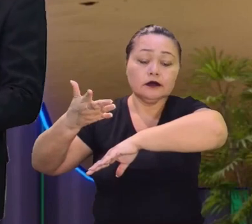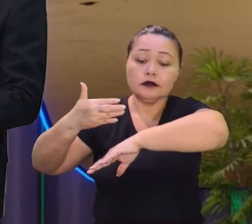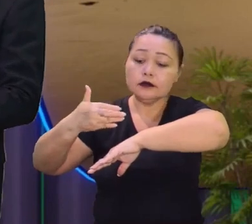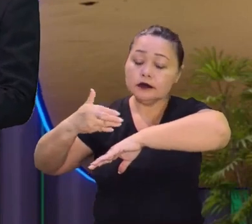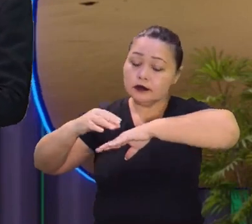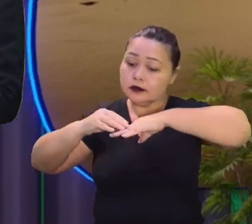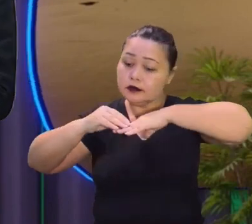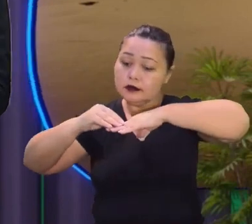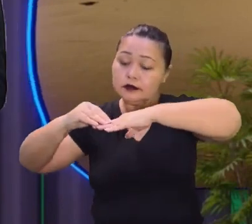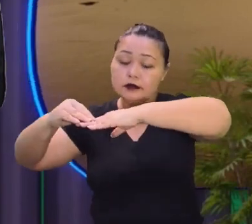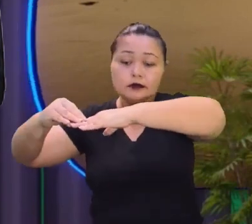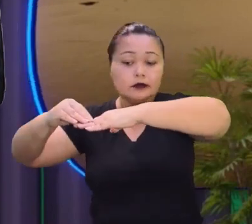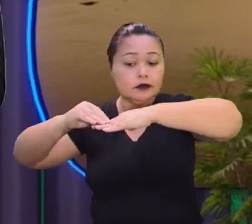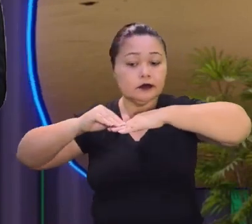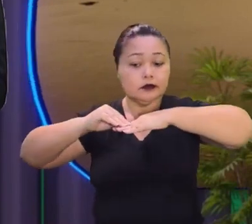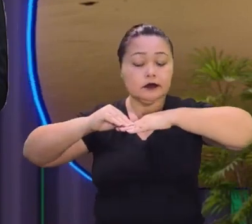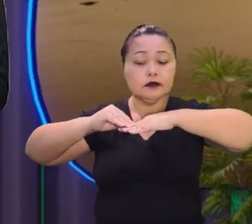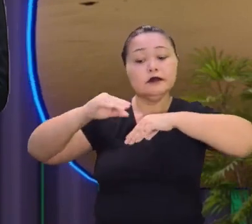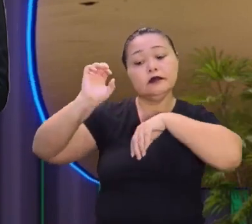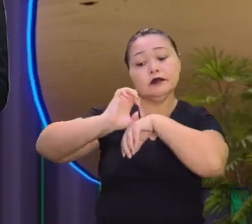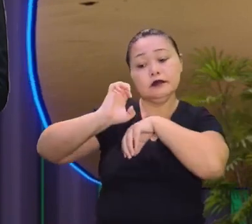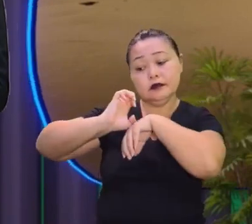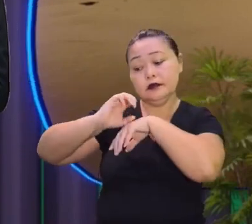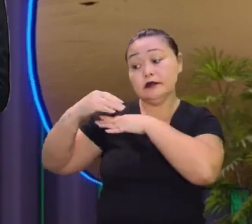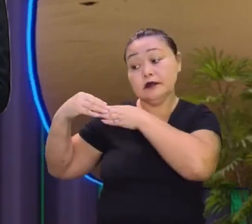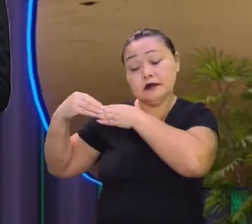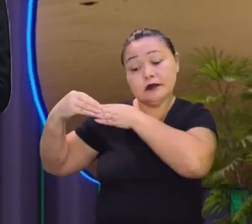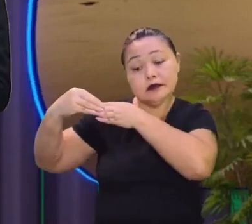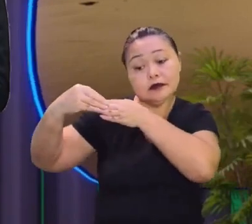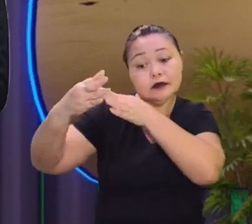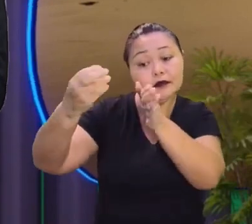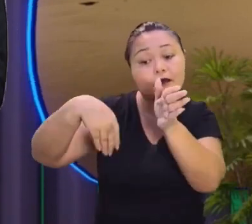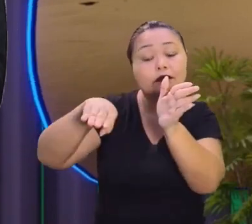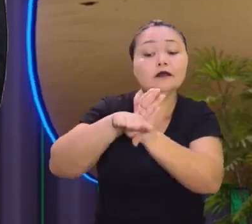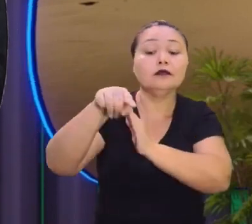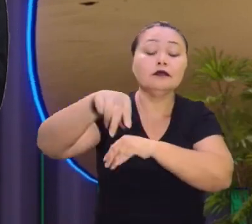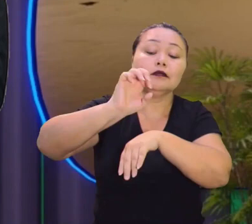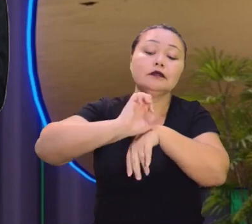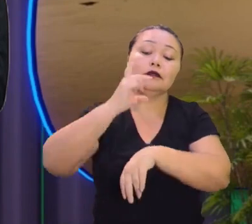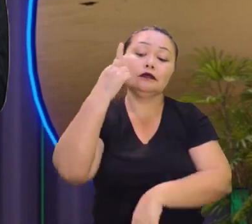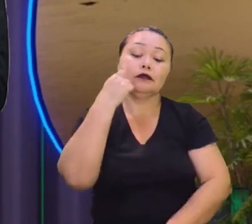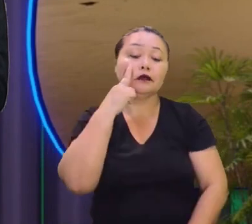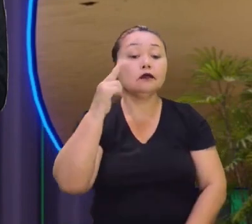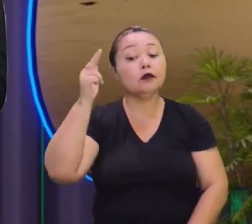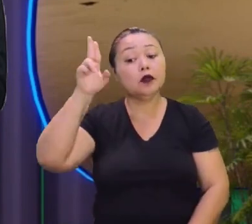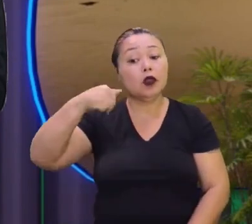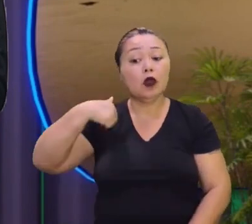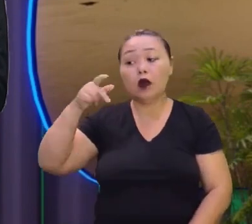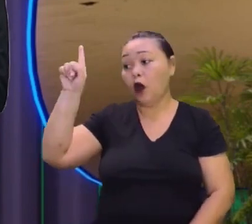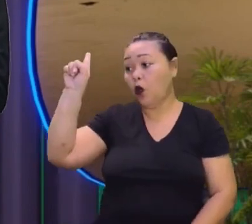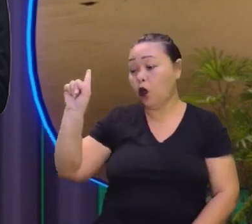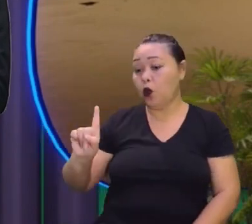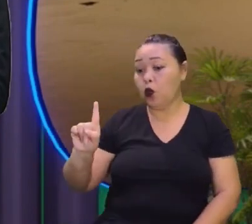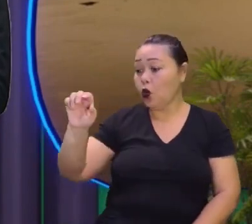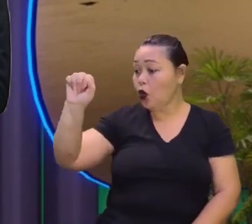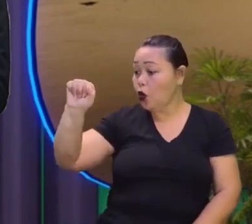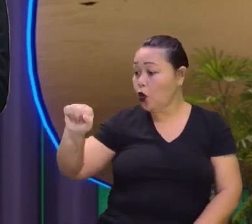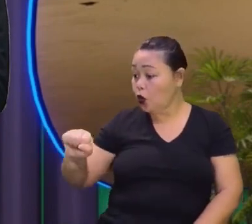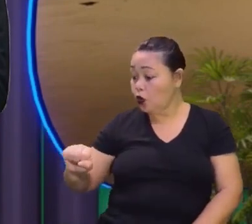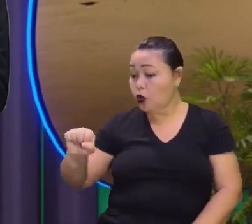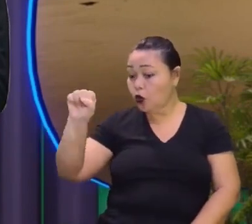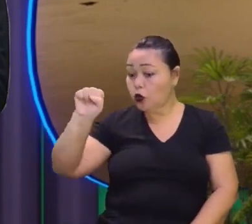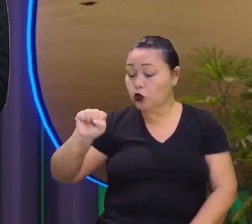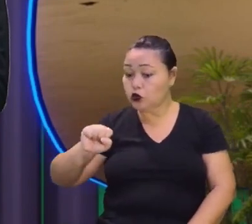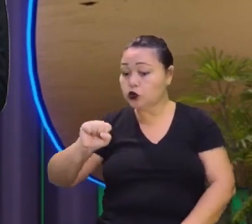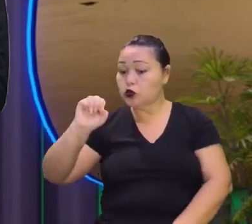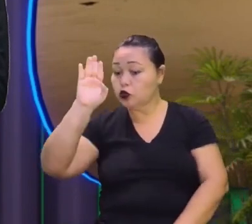desse deslocamento para esse estado aqui de Rondônia, porque ninguém queria deixar o sul do